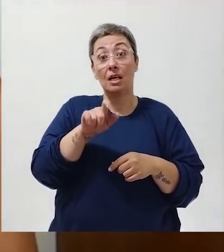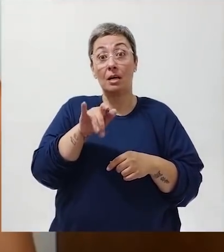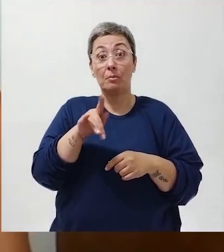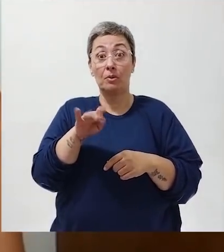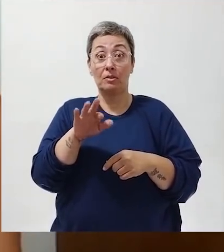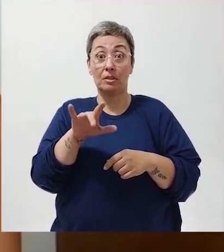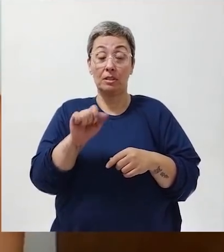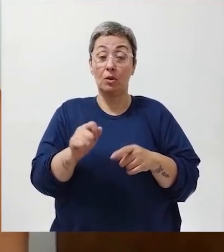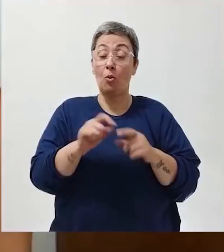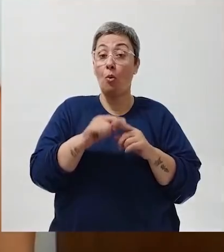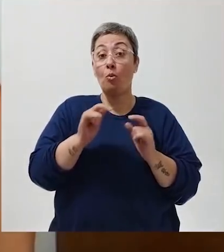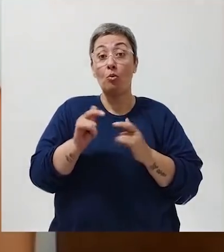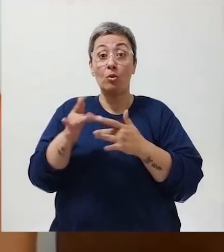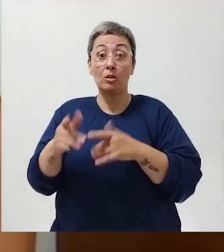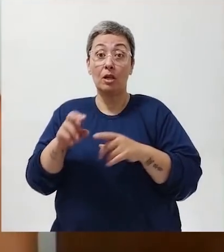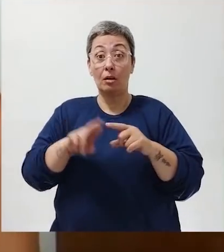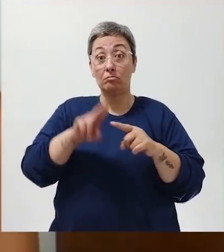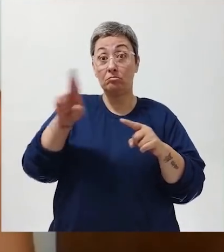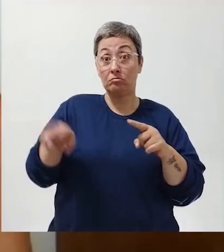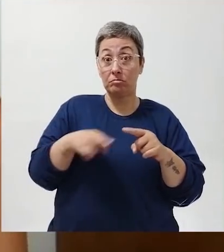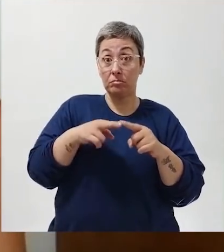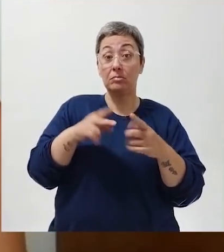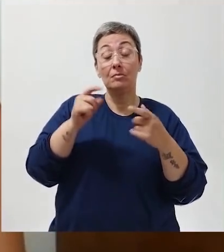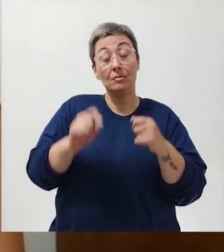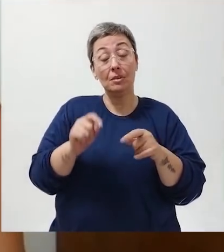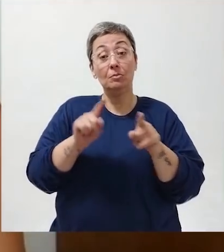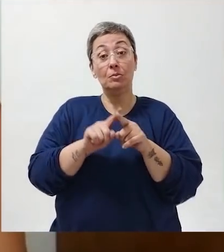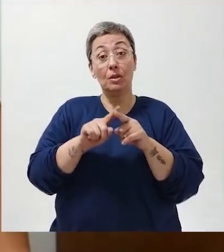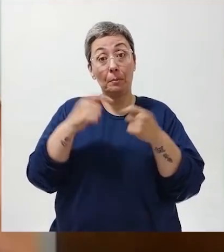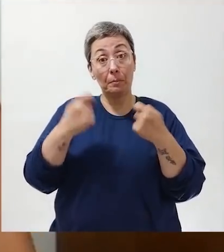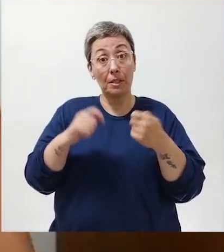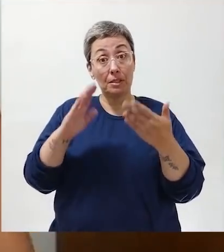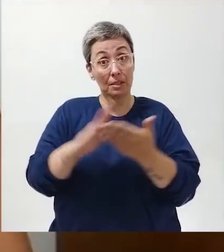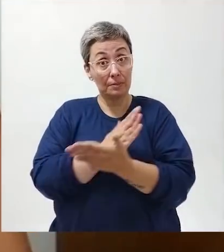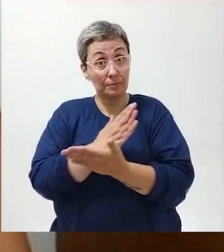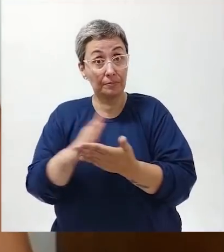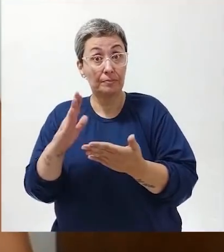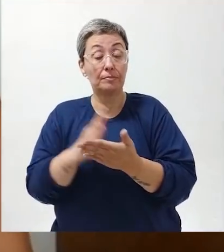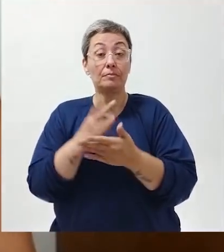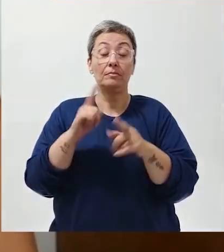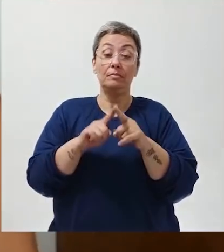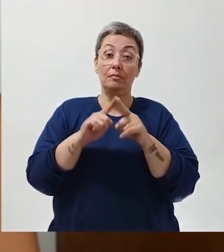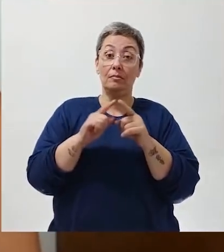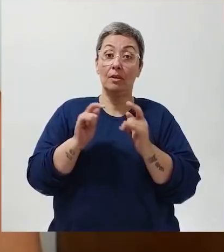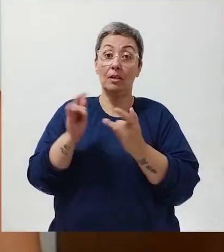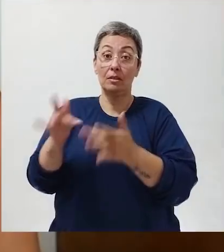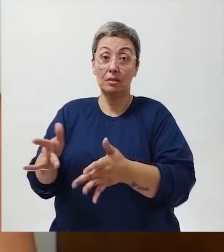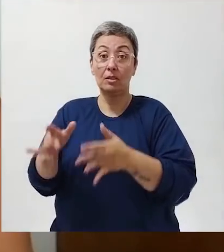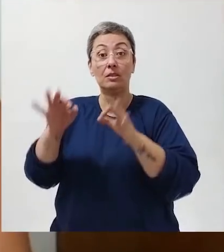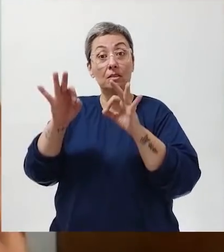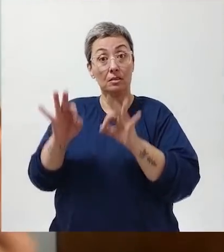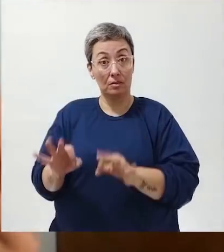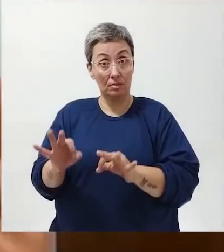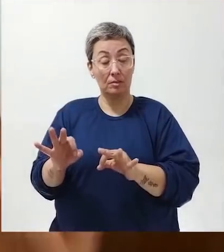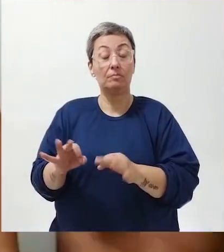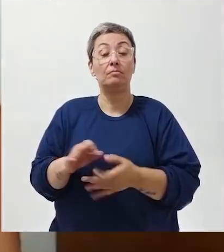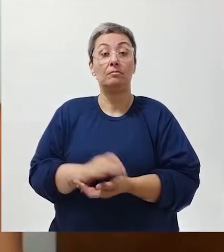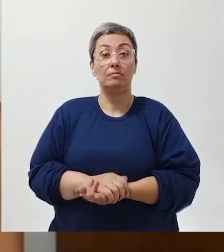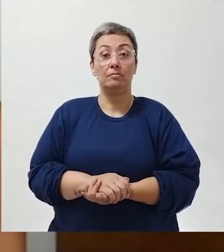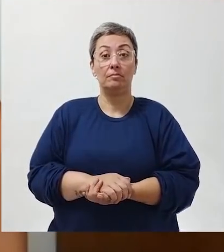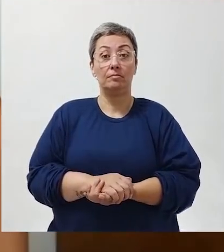reaproveitados ou destinados para reciclagem. E é por isso que eles precisam ser separados e descartados da